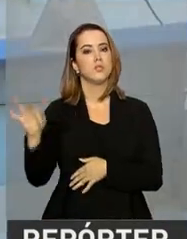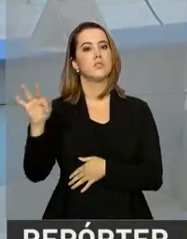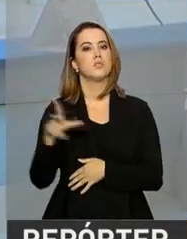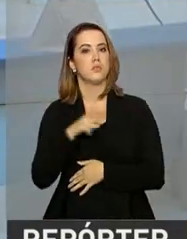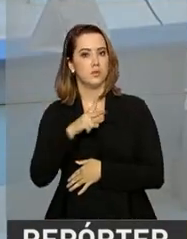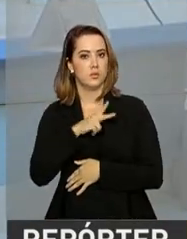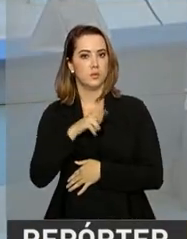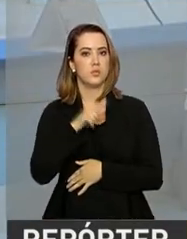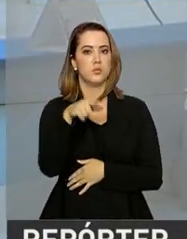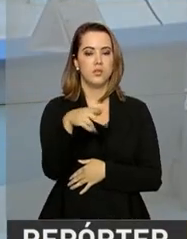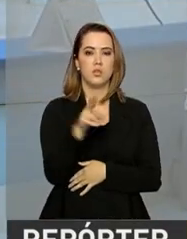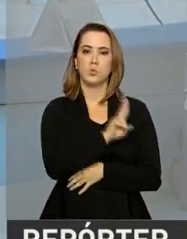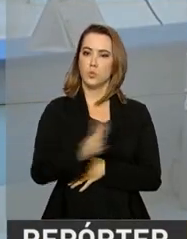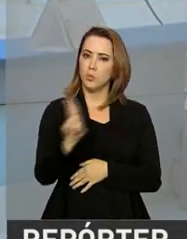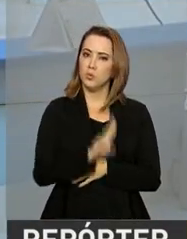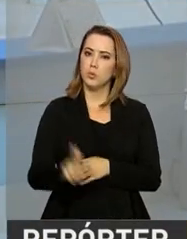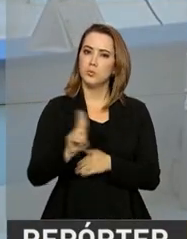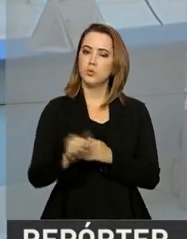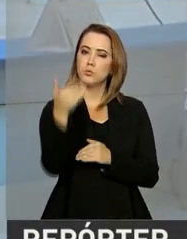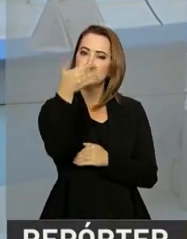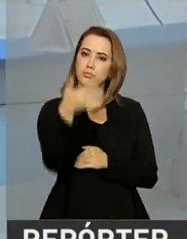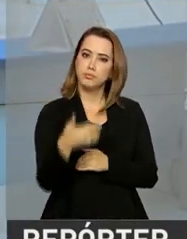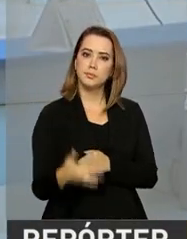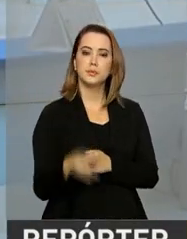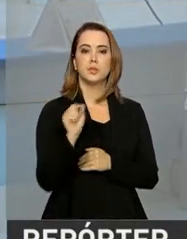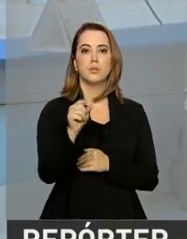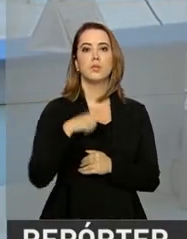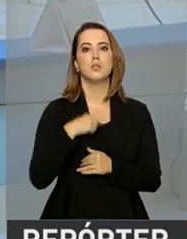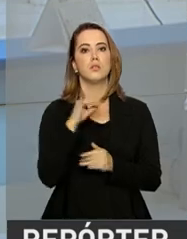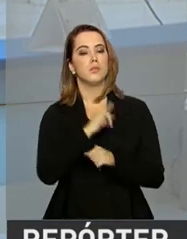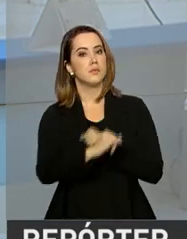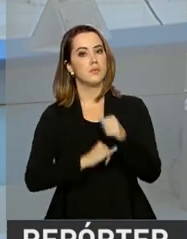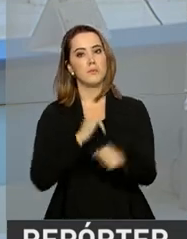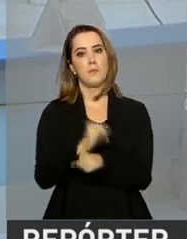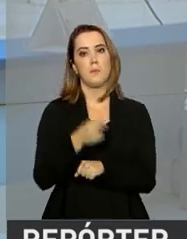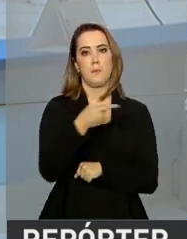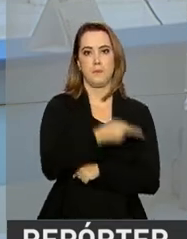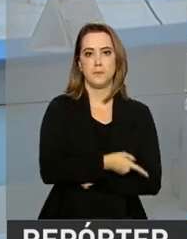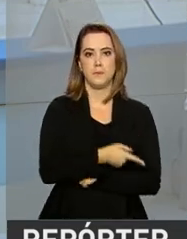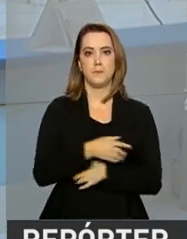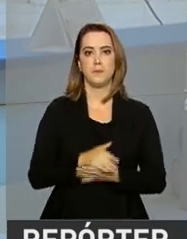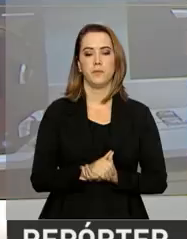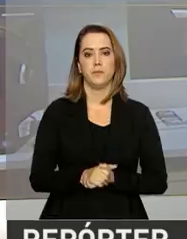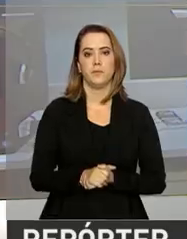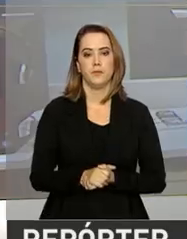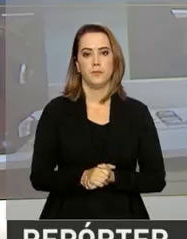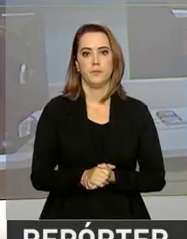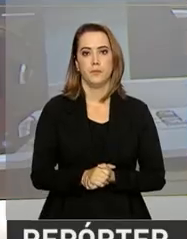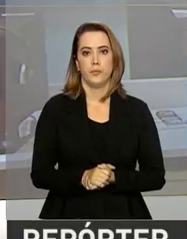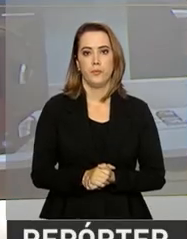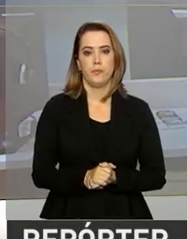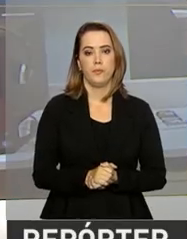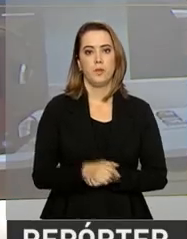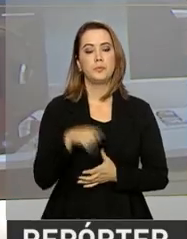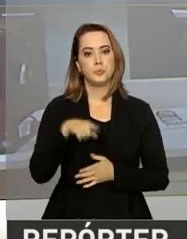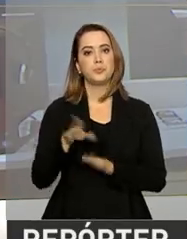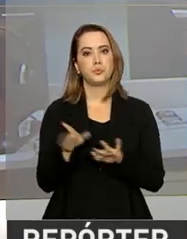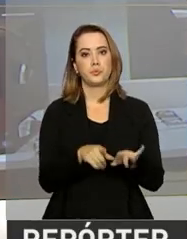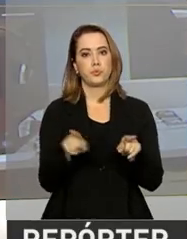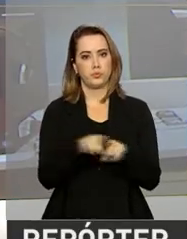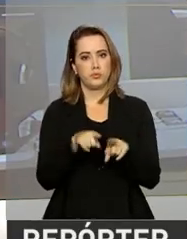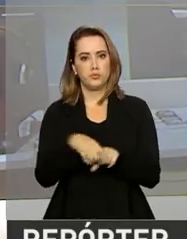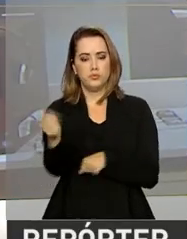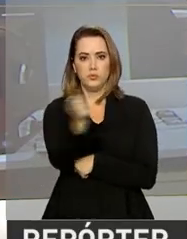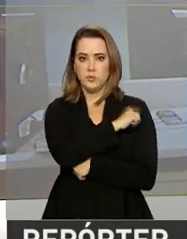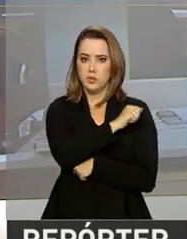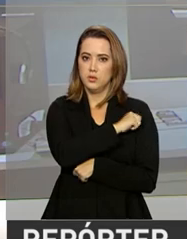relação dos Estudantes convocados na segunda chamada do programa está na página do ProUni na internet e os estudantes que